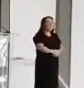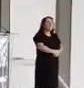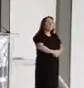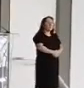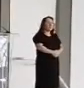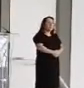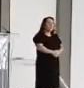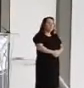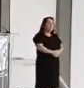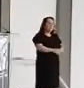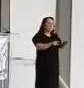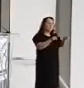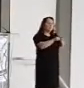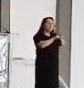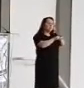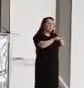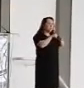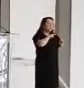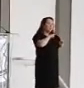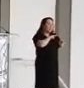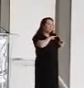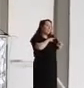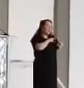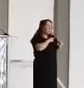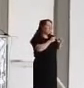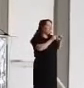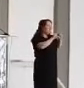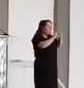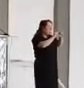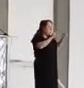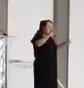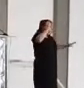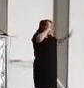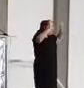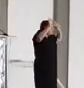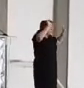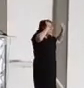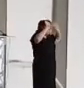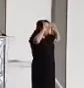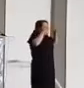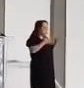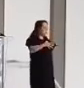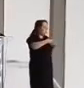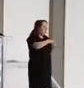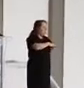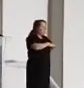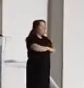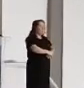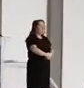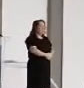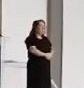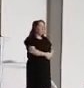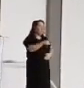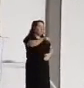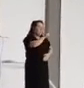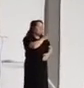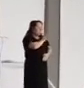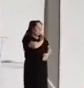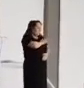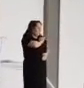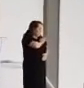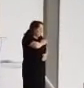passar uma mensagem de inclusão para todos vocês, que levem de coração.